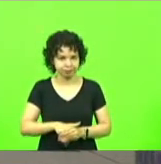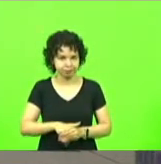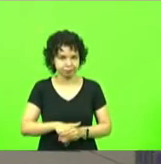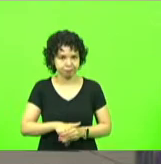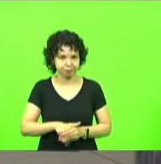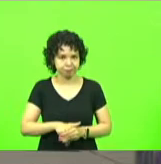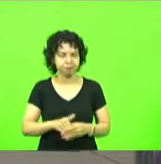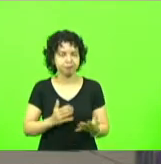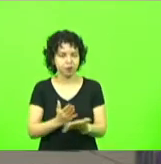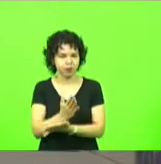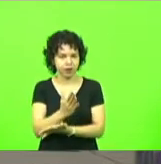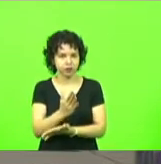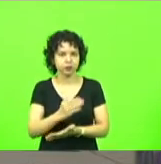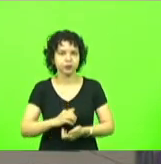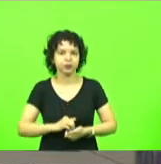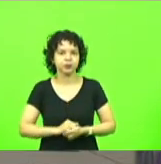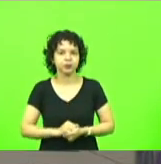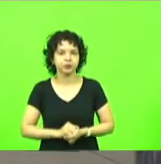aprovado